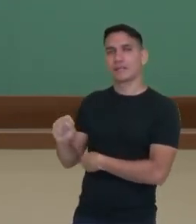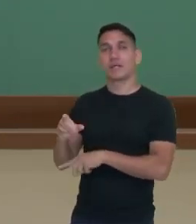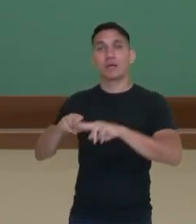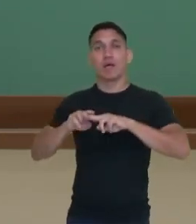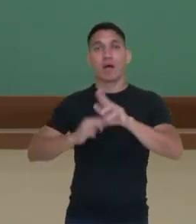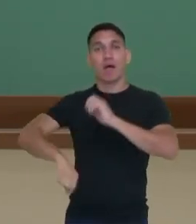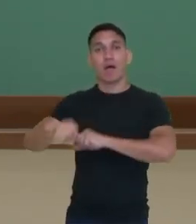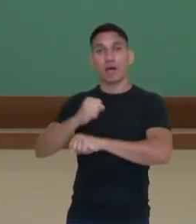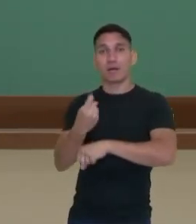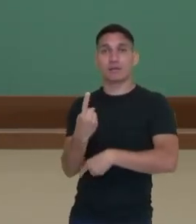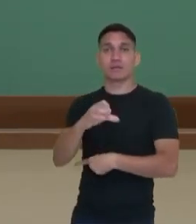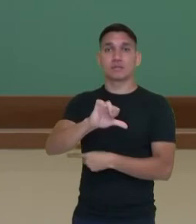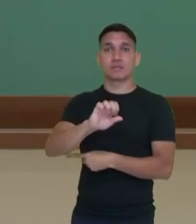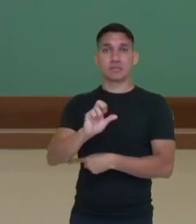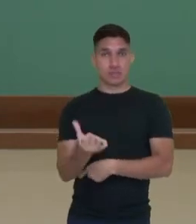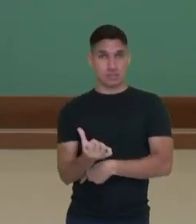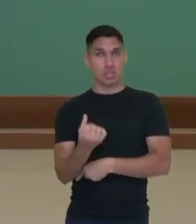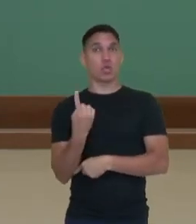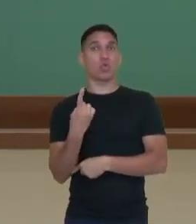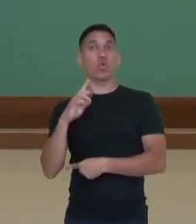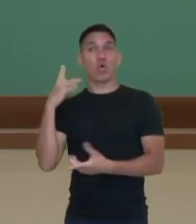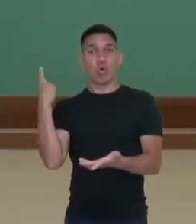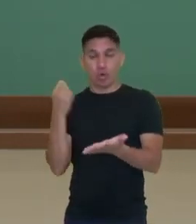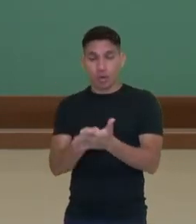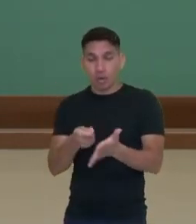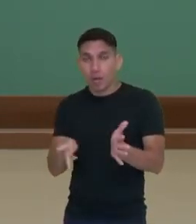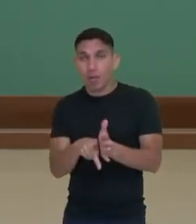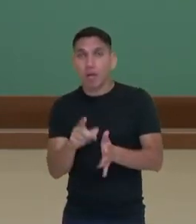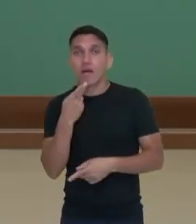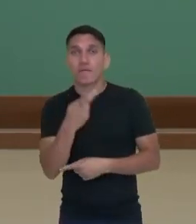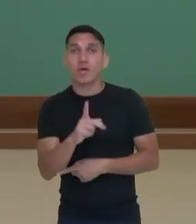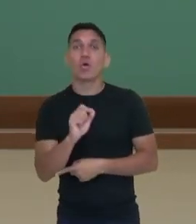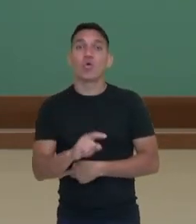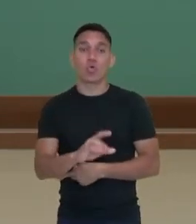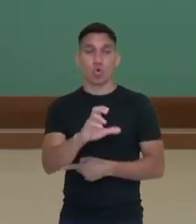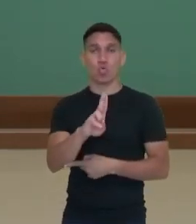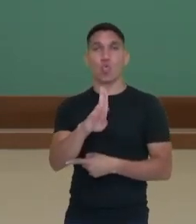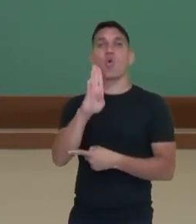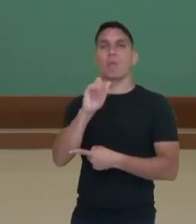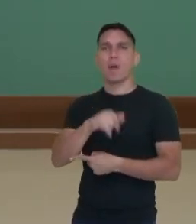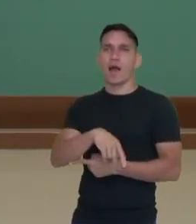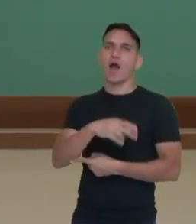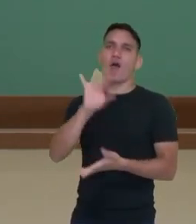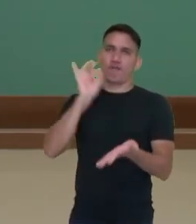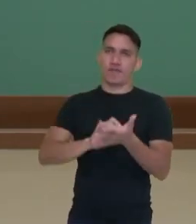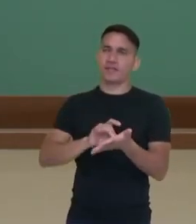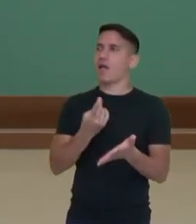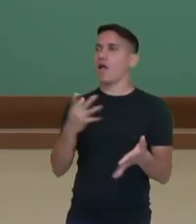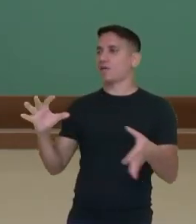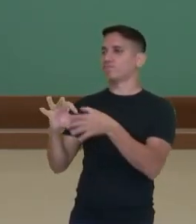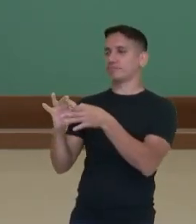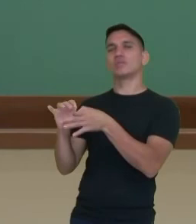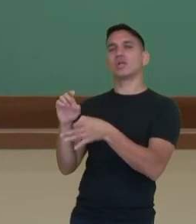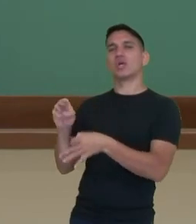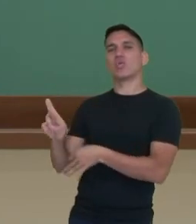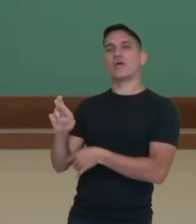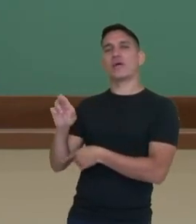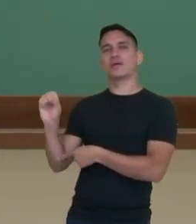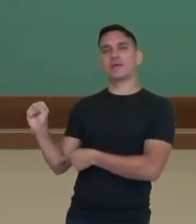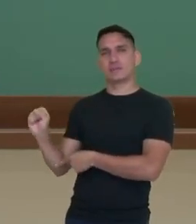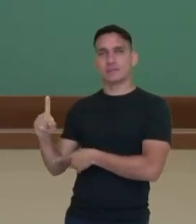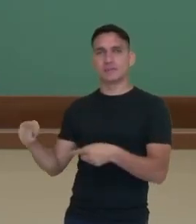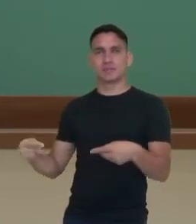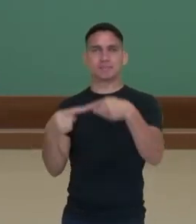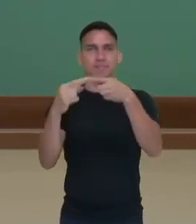1961, o governo de Fidel Castro anunciou oficialmente a adesão de Cuba ao socialismo, aderindo ao bloco liderado pela União